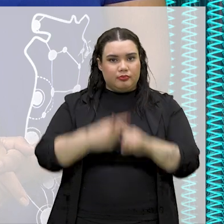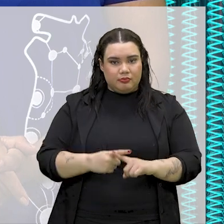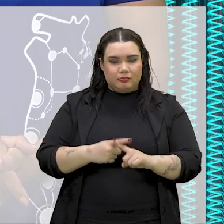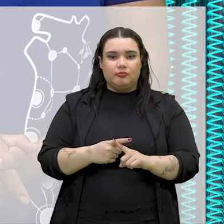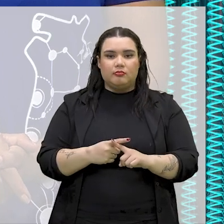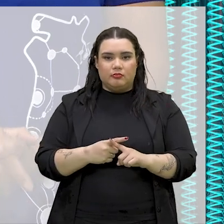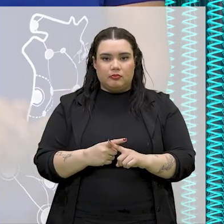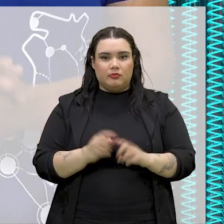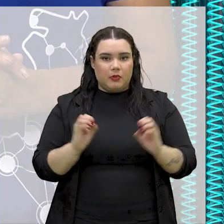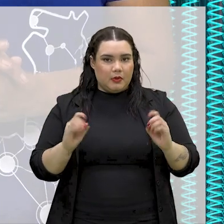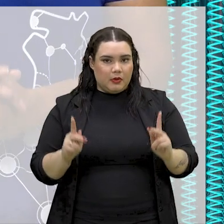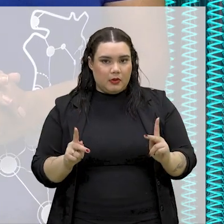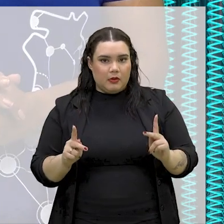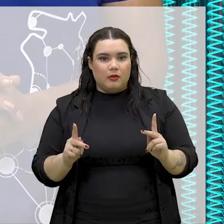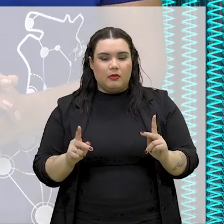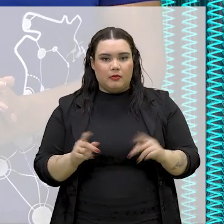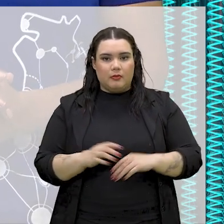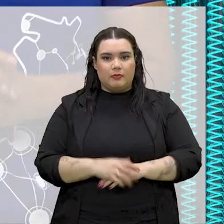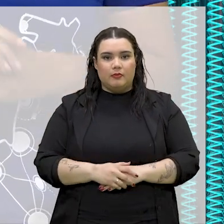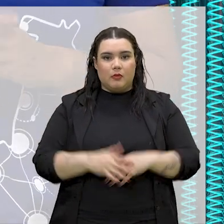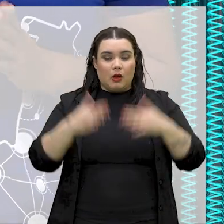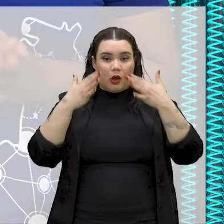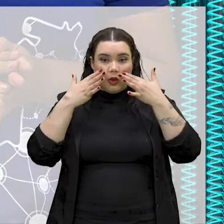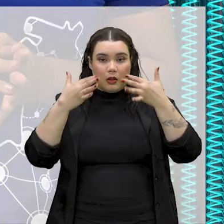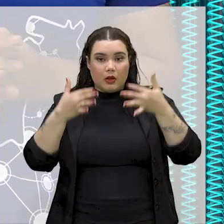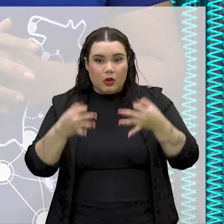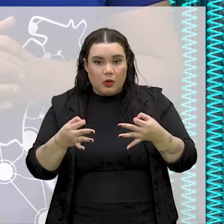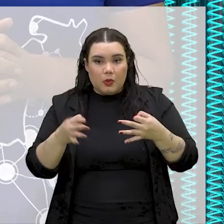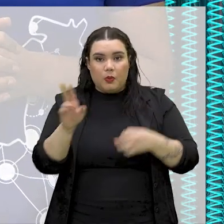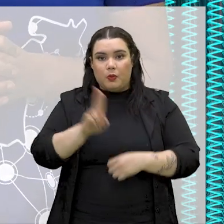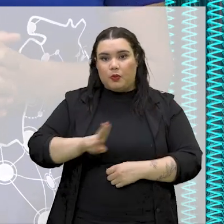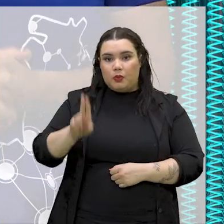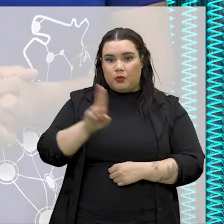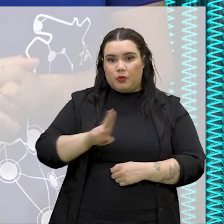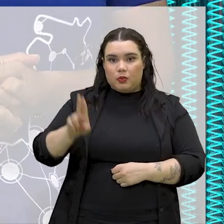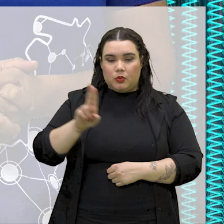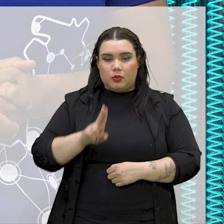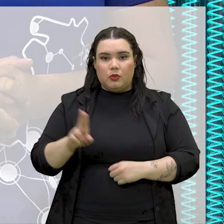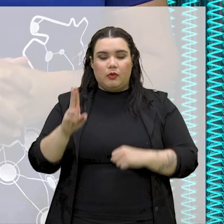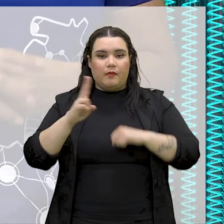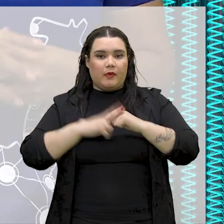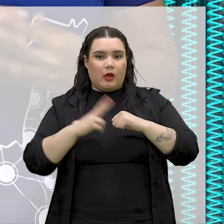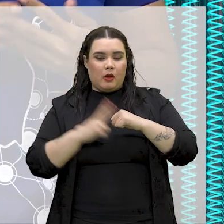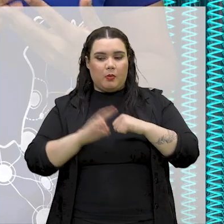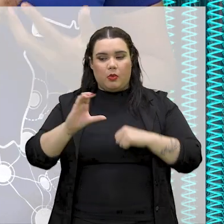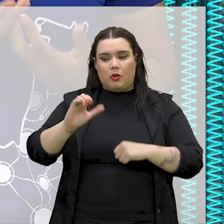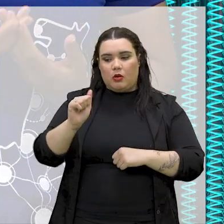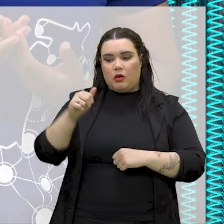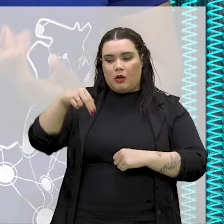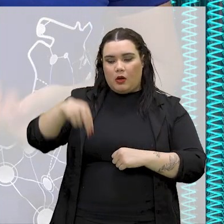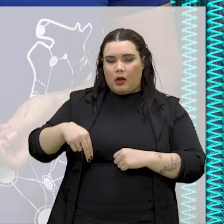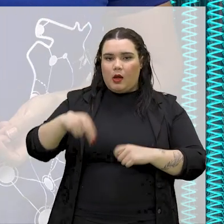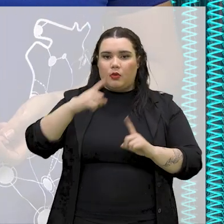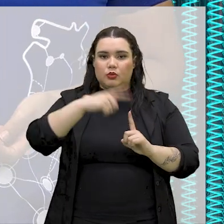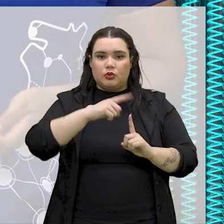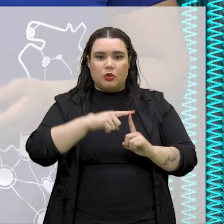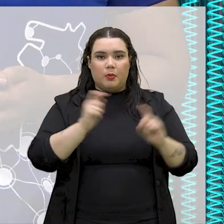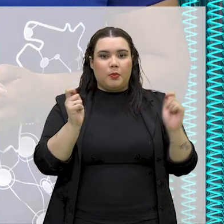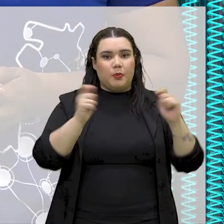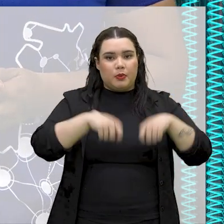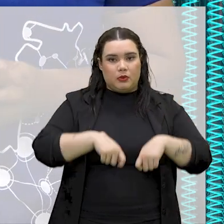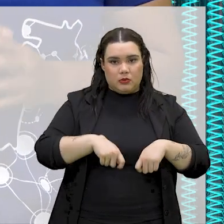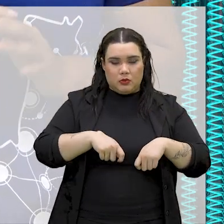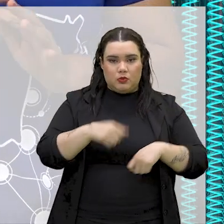competição, ok? Fiquem atentos ao uso aqui do modal can para possibilidades